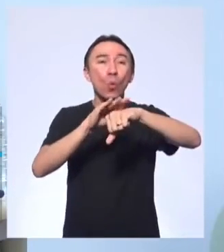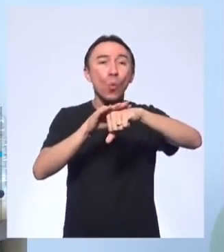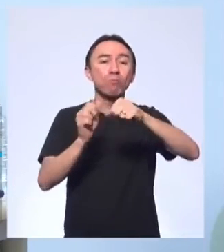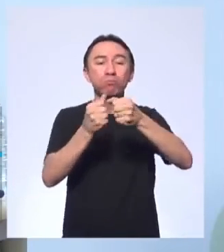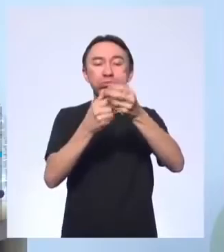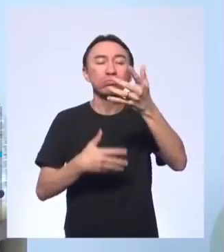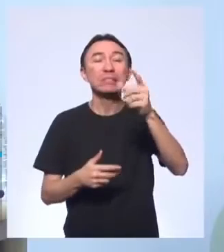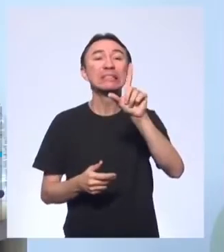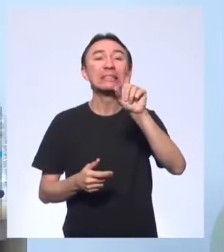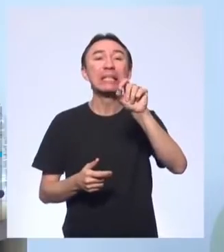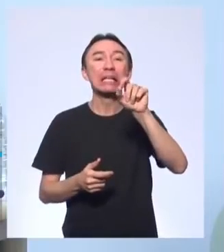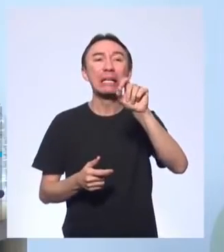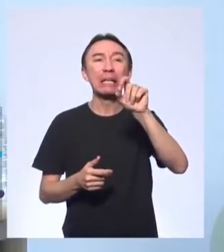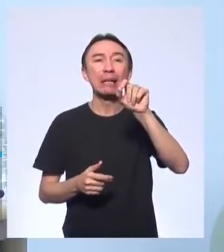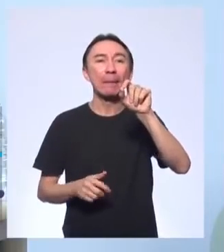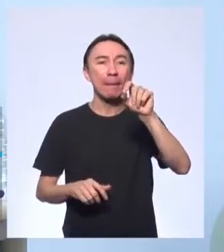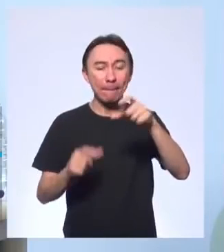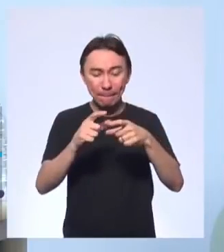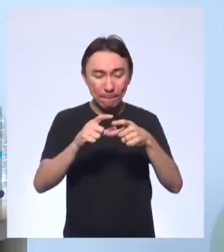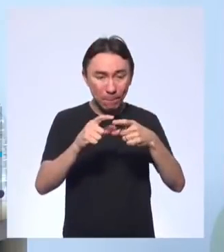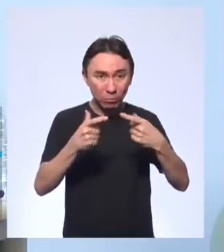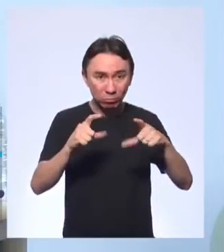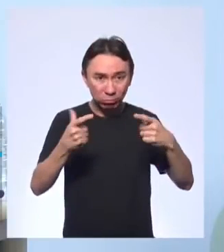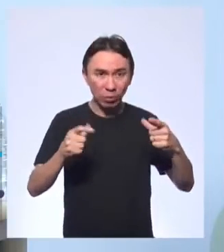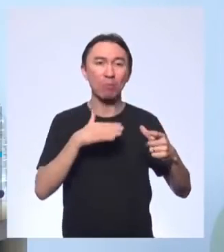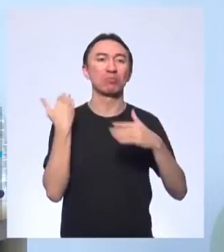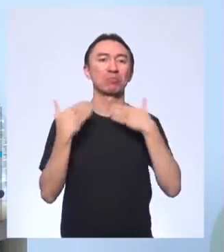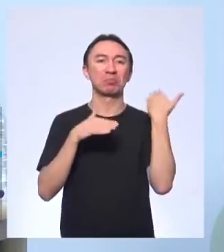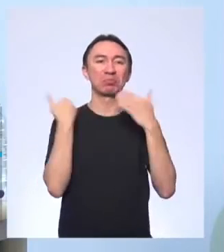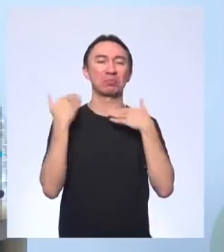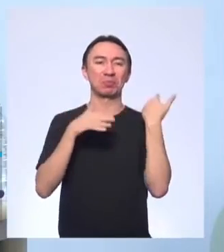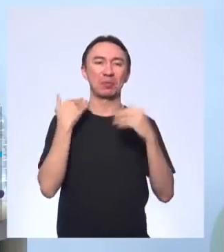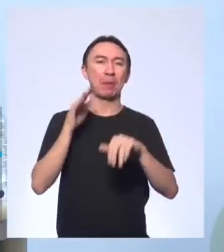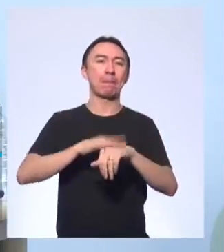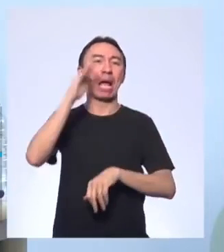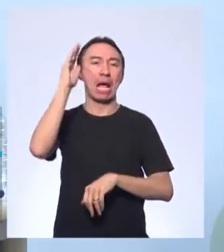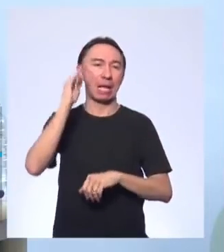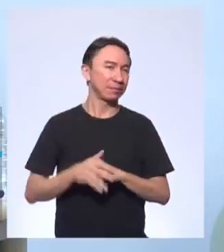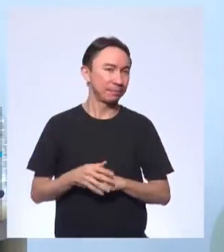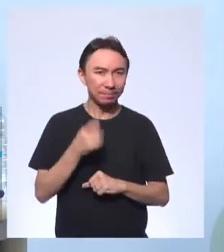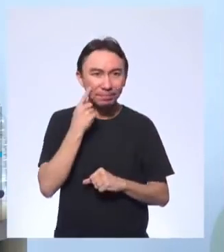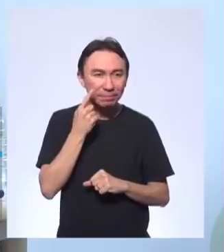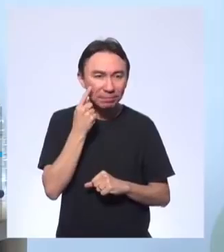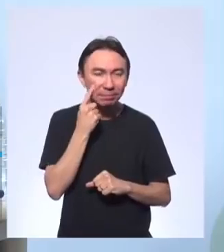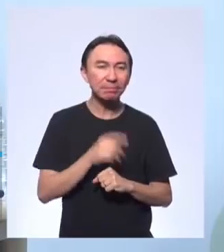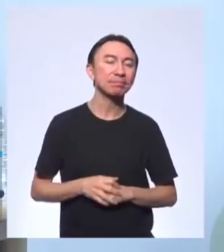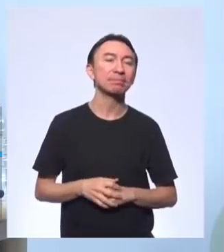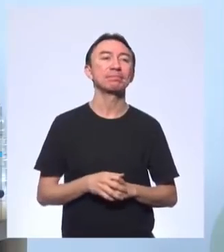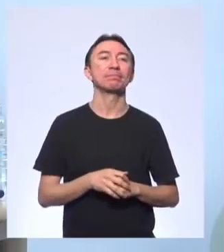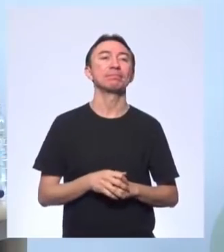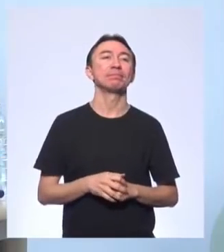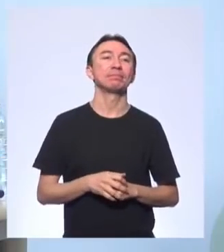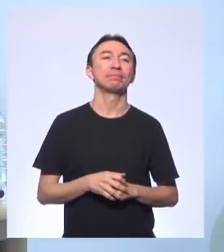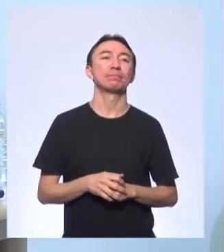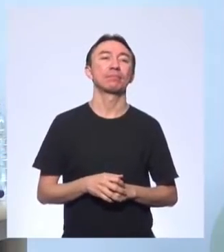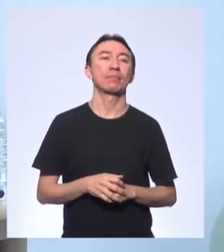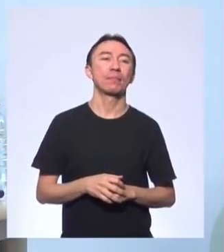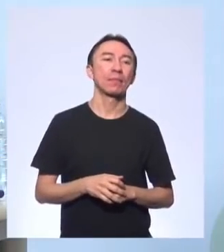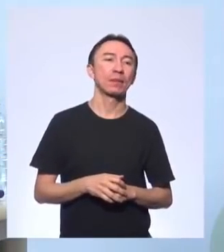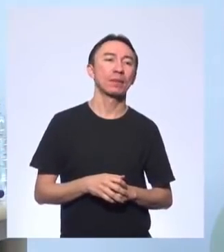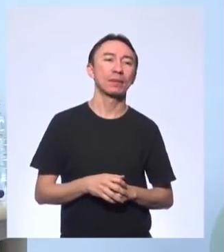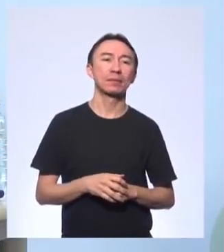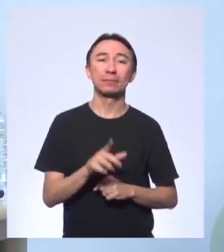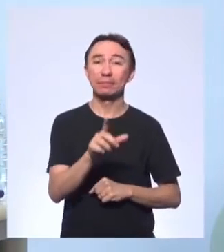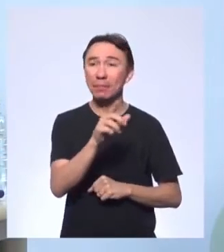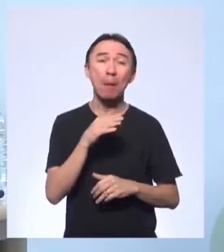mortes aí, no geral, tá? Então, a gente vai ver aqui as principais causas